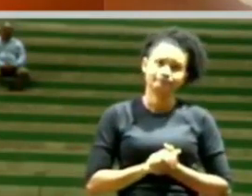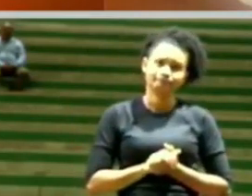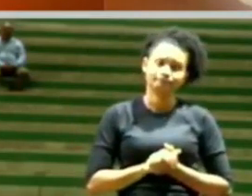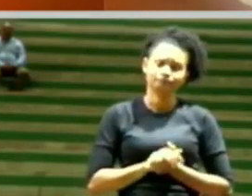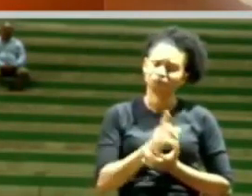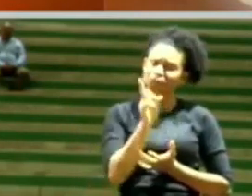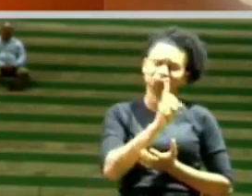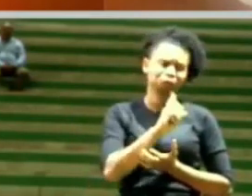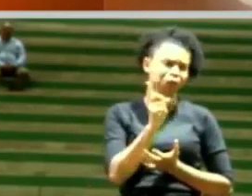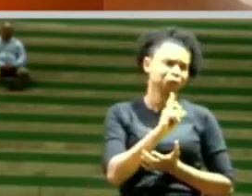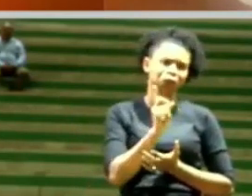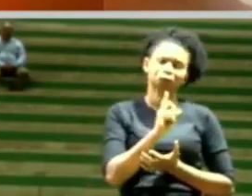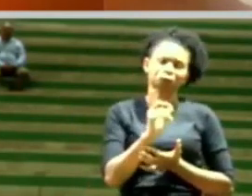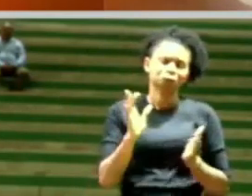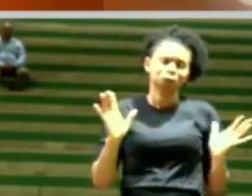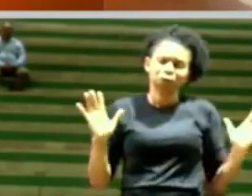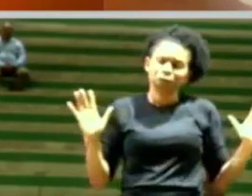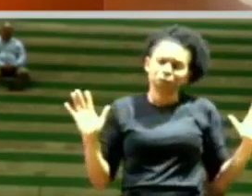Não.